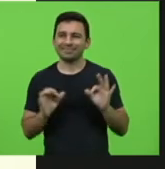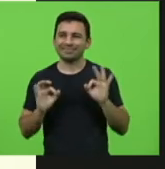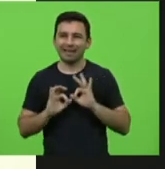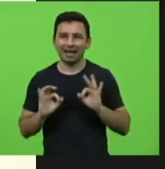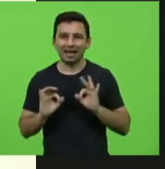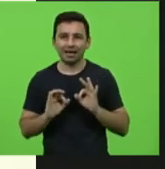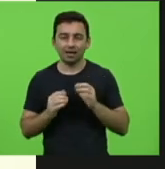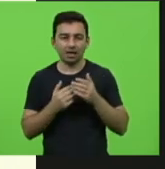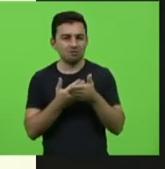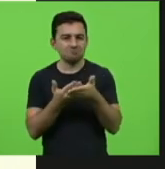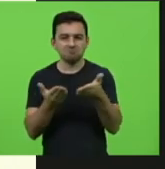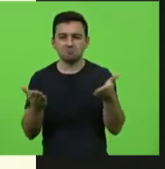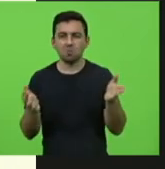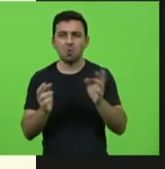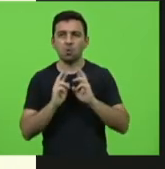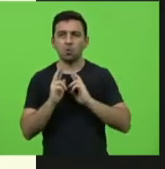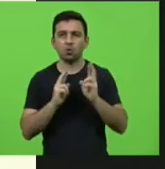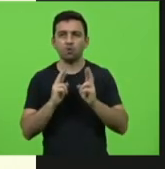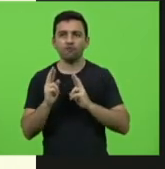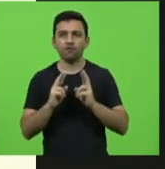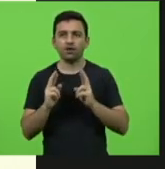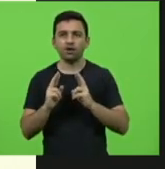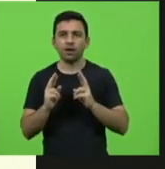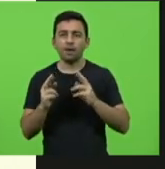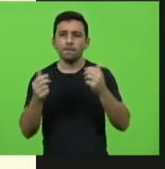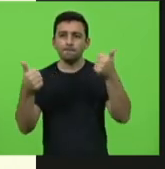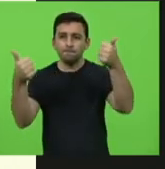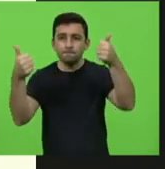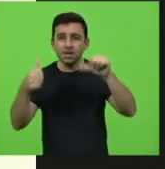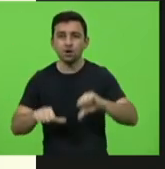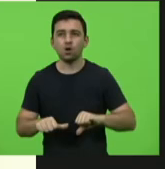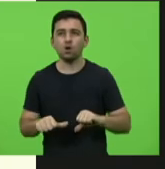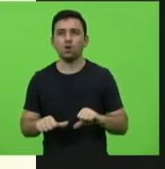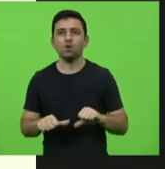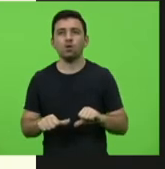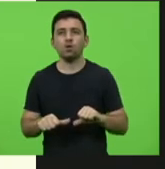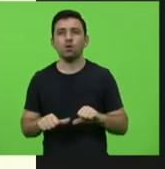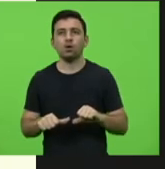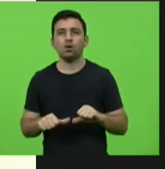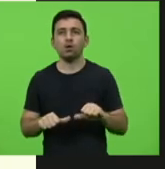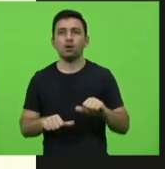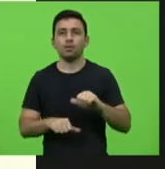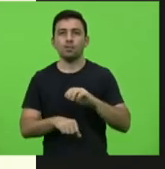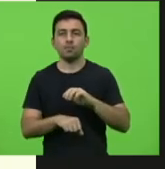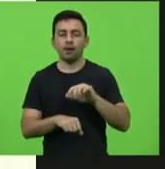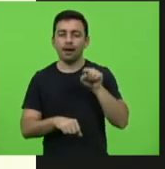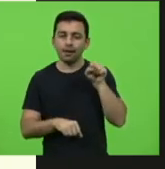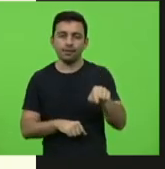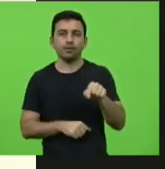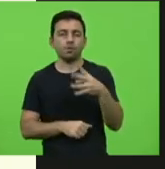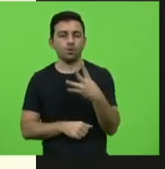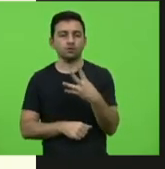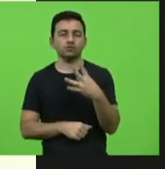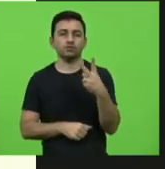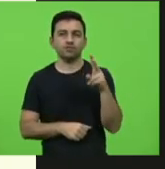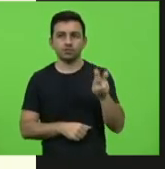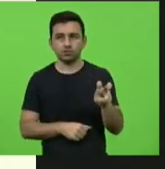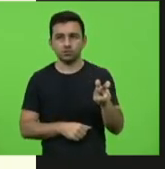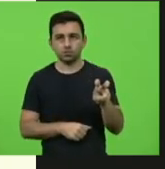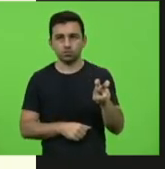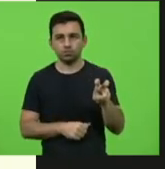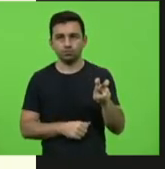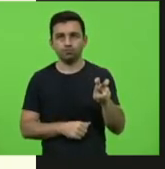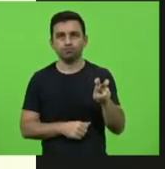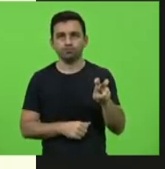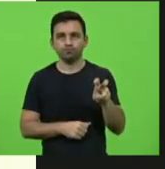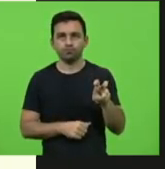rodovia, senhor presidente, em estado mais precário do que a 425. Para chegar